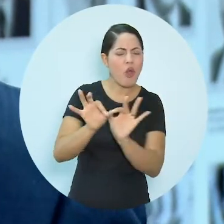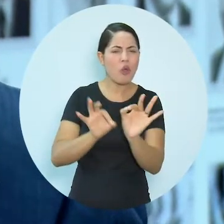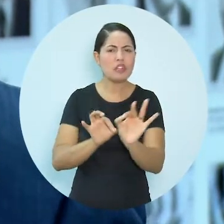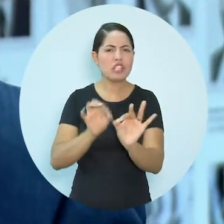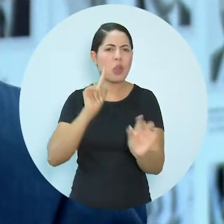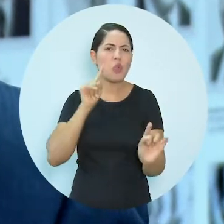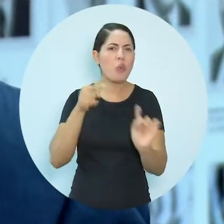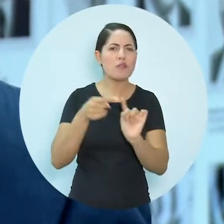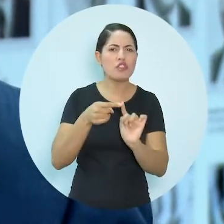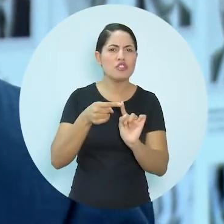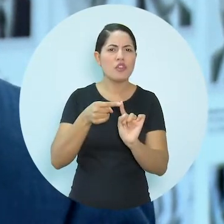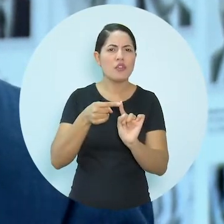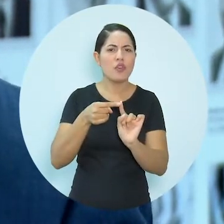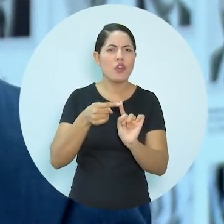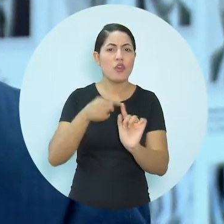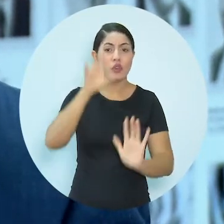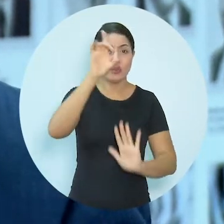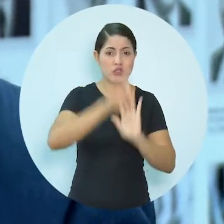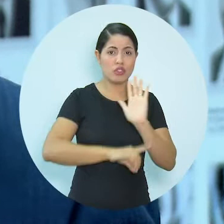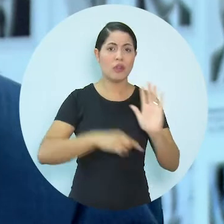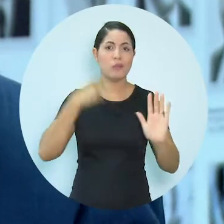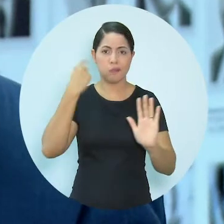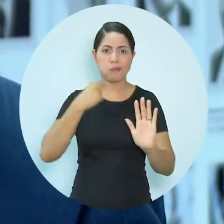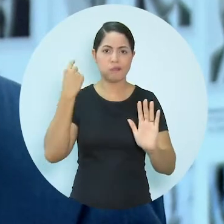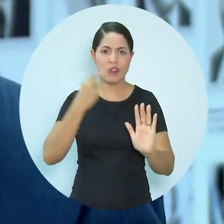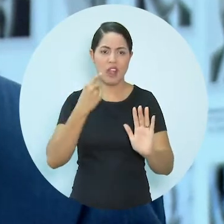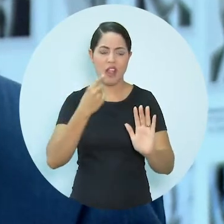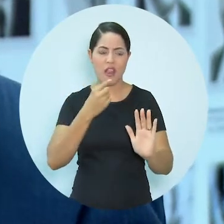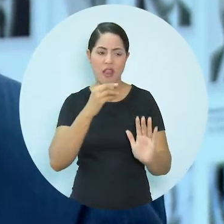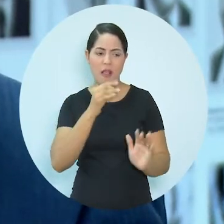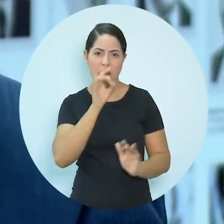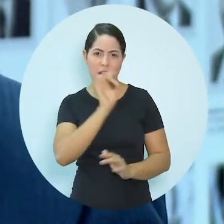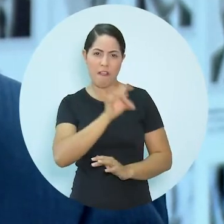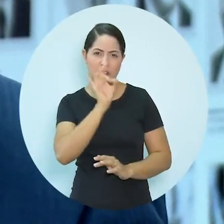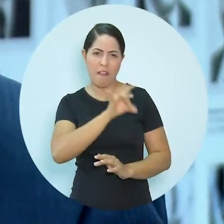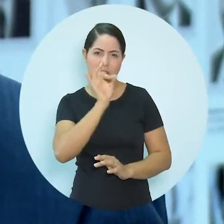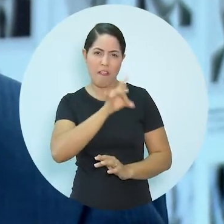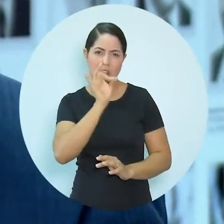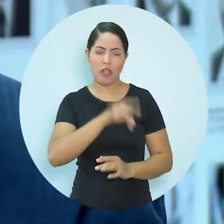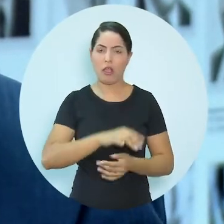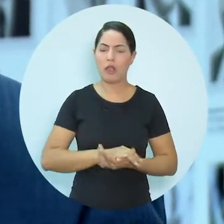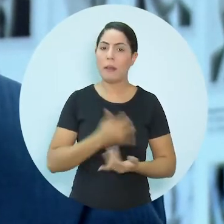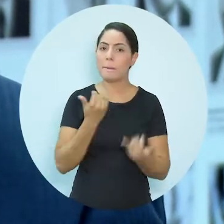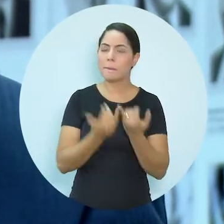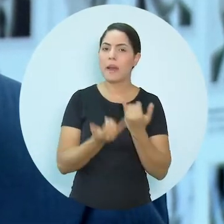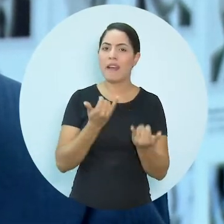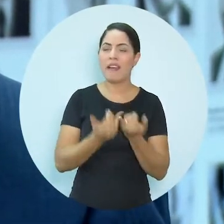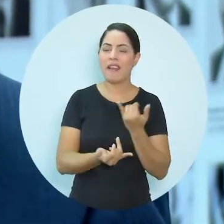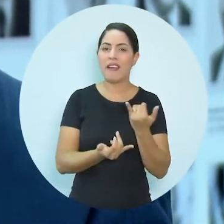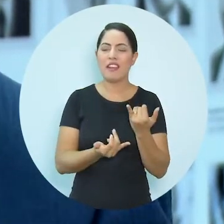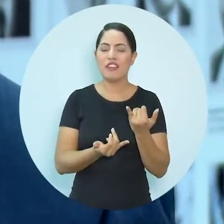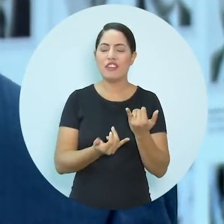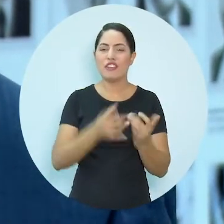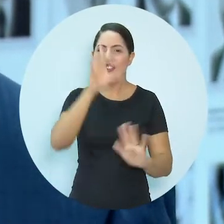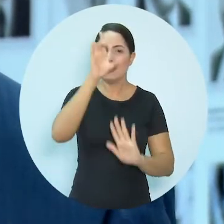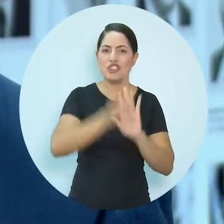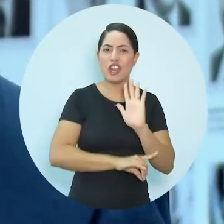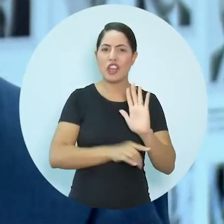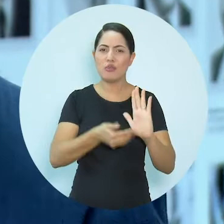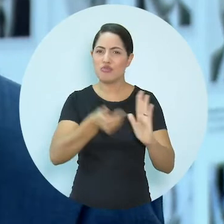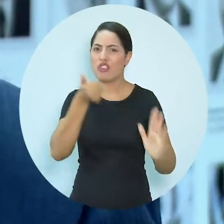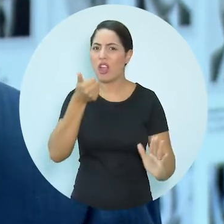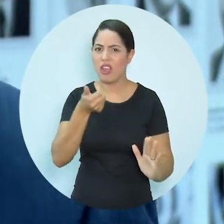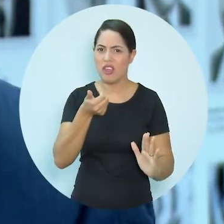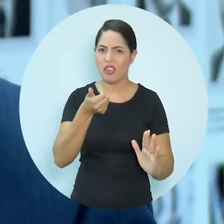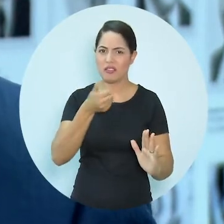organizada, pré-ordenada, de enfraquecer as prerrogativas do advogado como uma maneira de negar